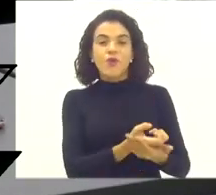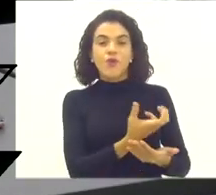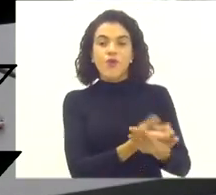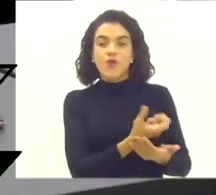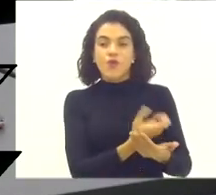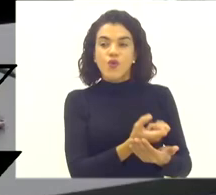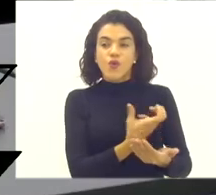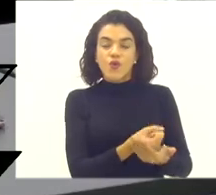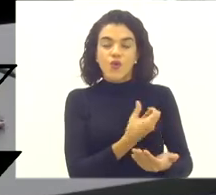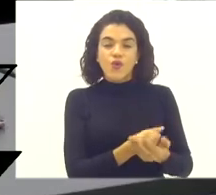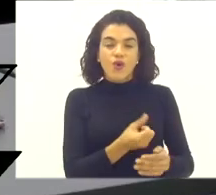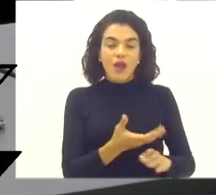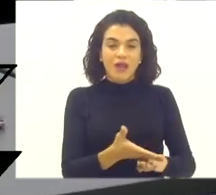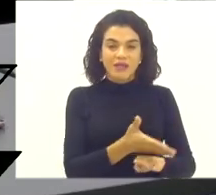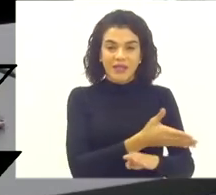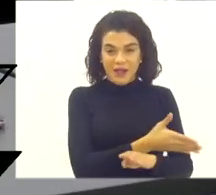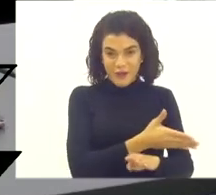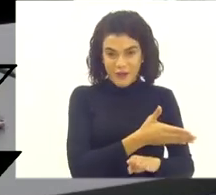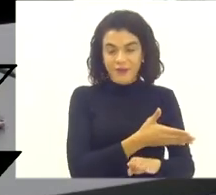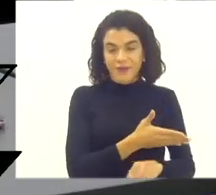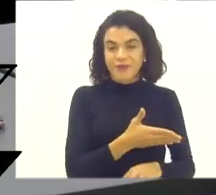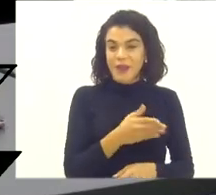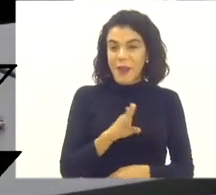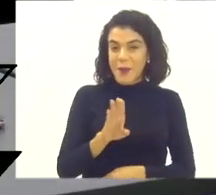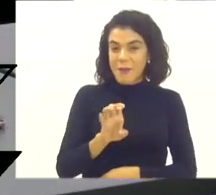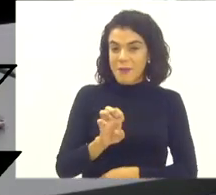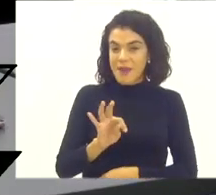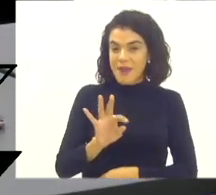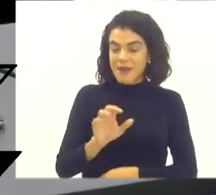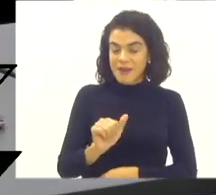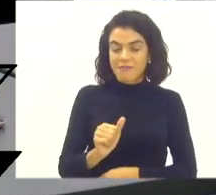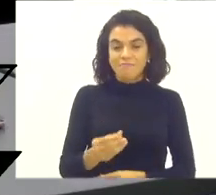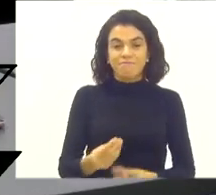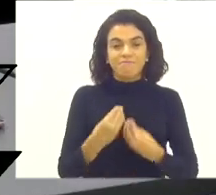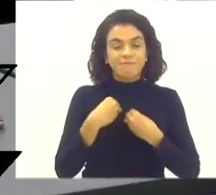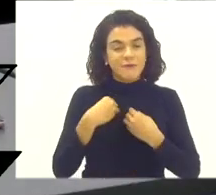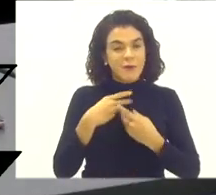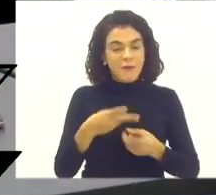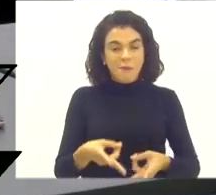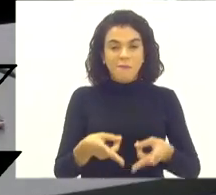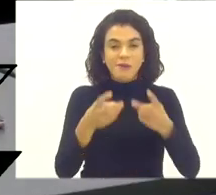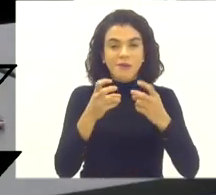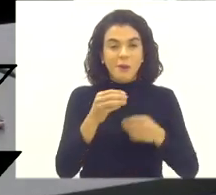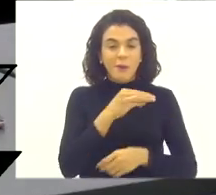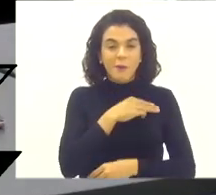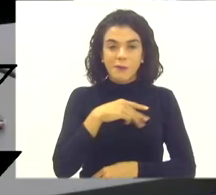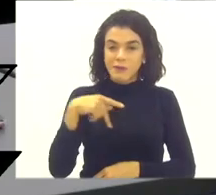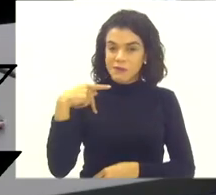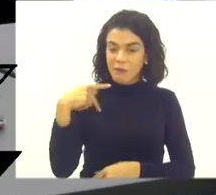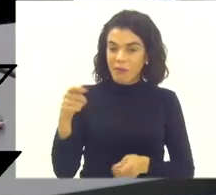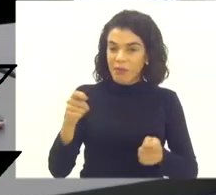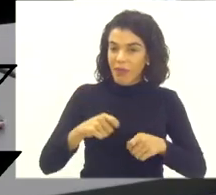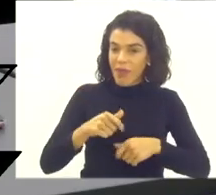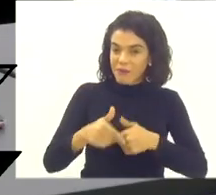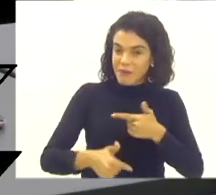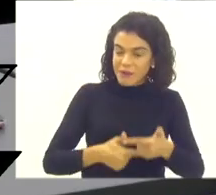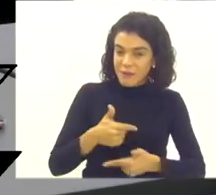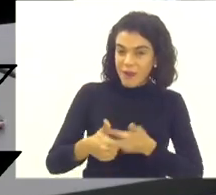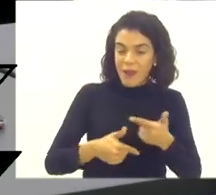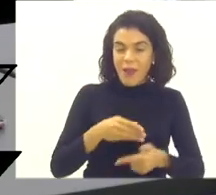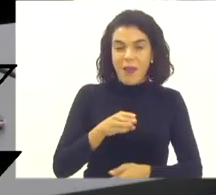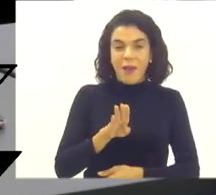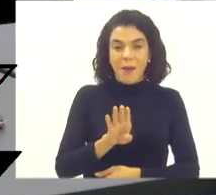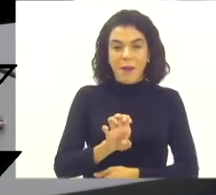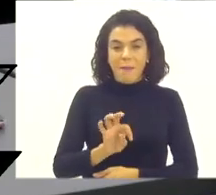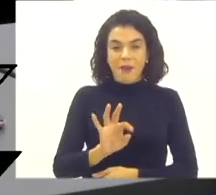já pré-estabelecidos E aí eu acho que a Beta nos dá uma percepção o poder público poderia fazer a Beta atualmente ela